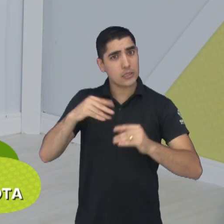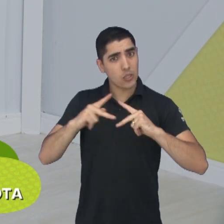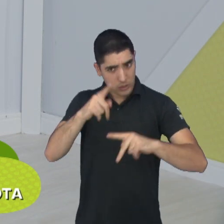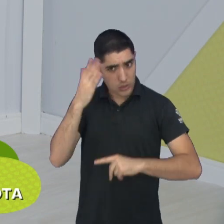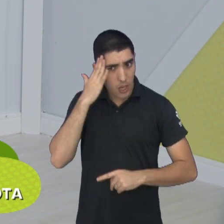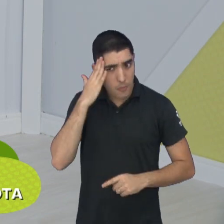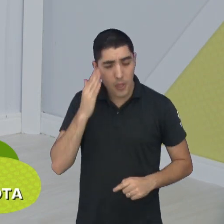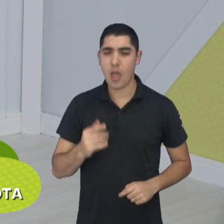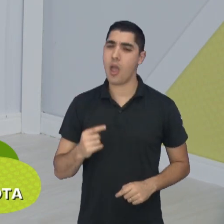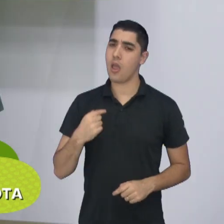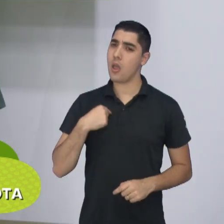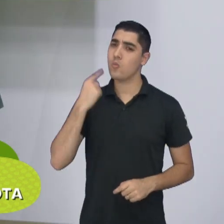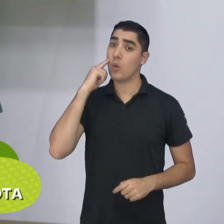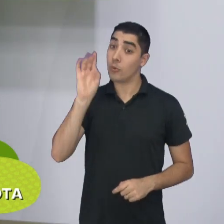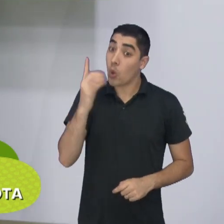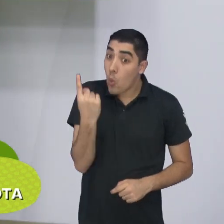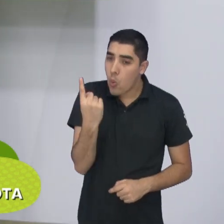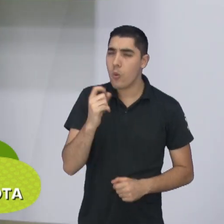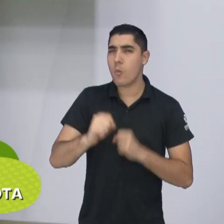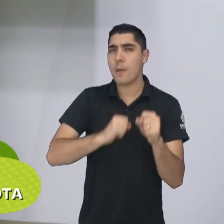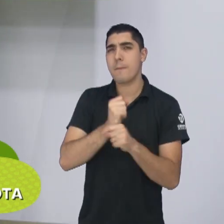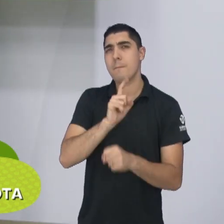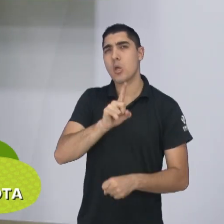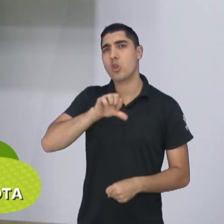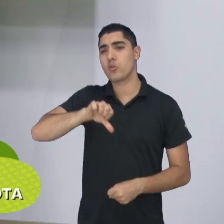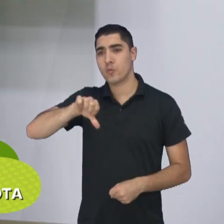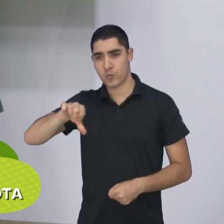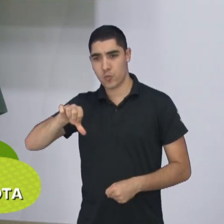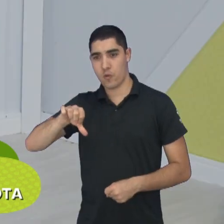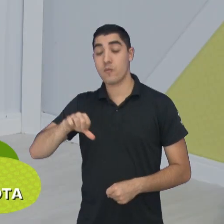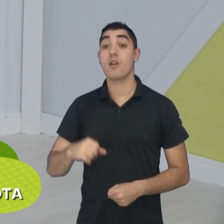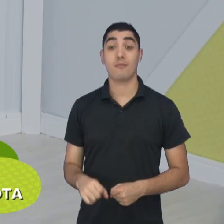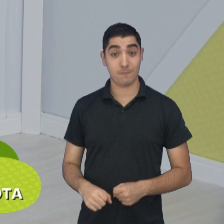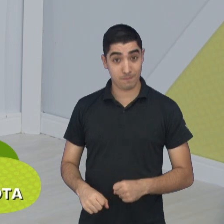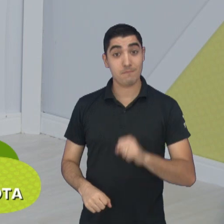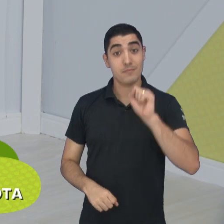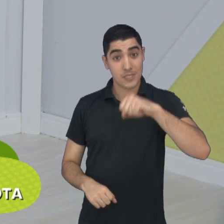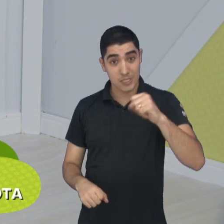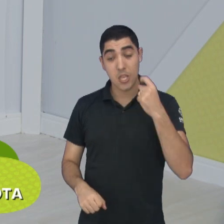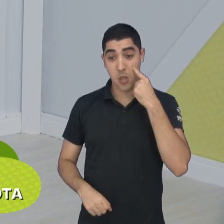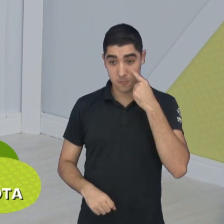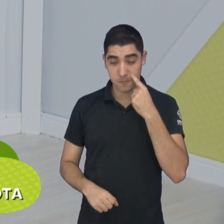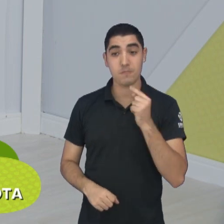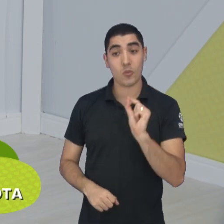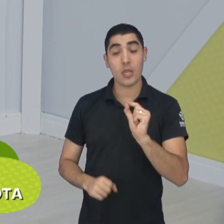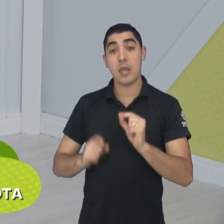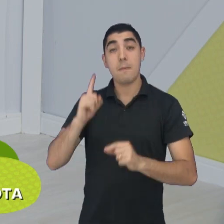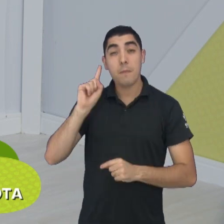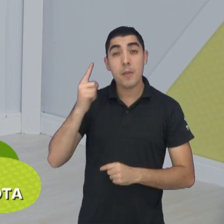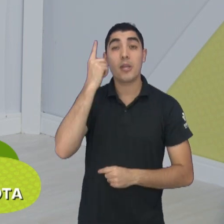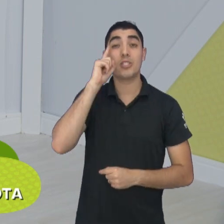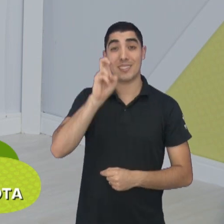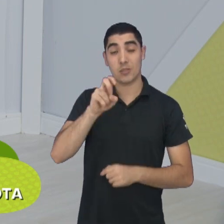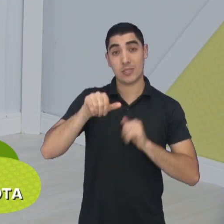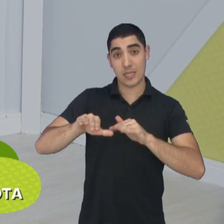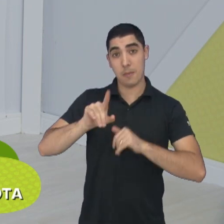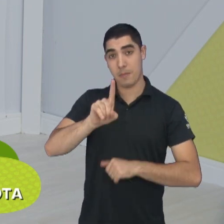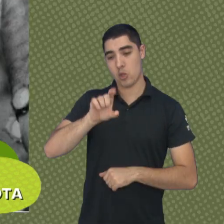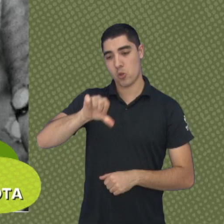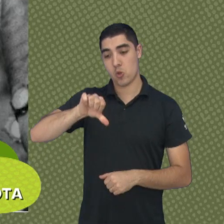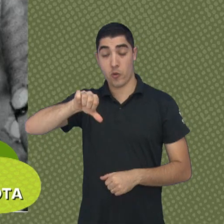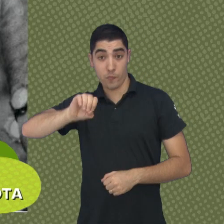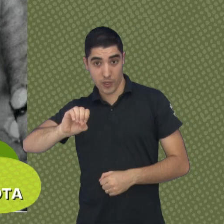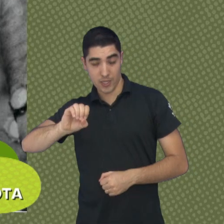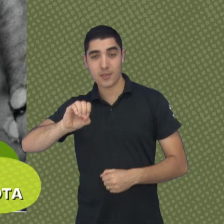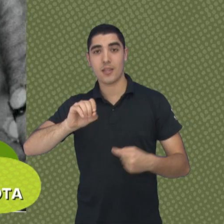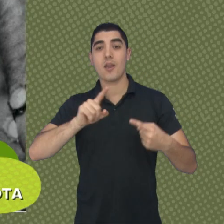sabia de uma só, de 99. De 99. Pois é, olha só. A primeira vez foi no dia 5 de setembro de 1990.